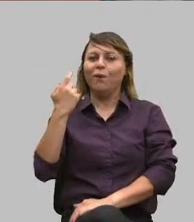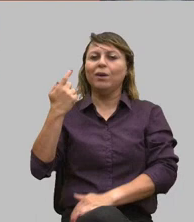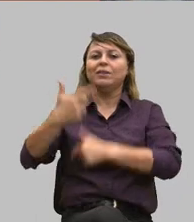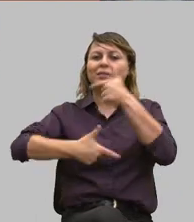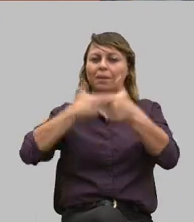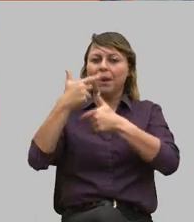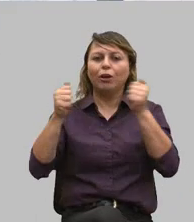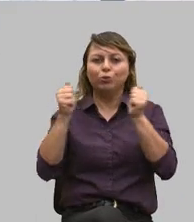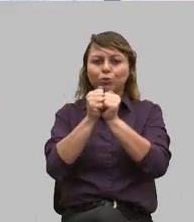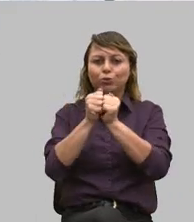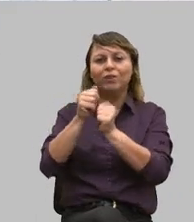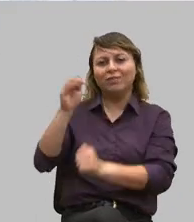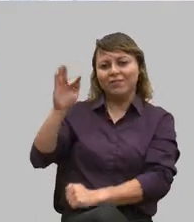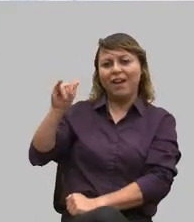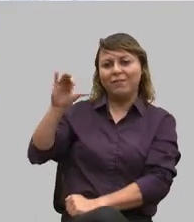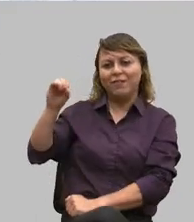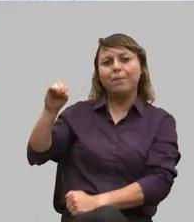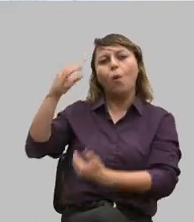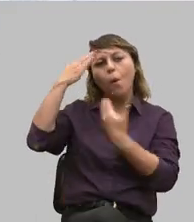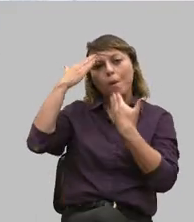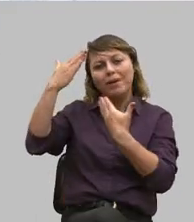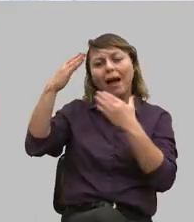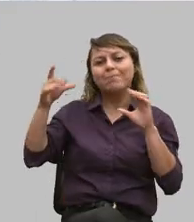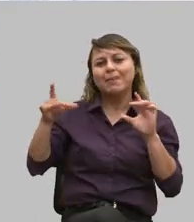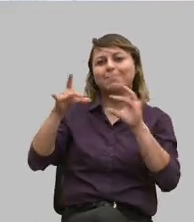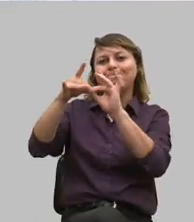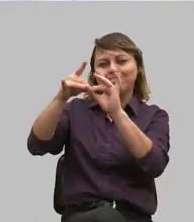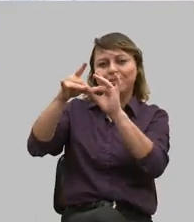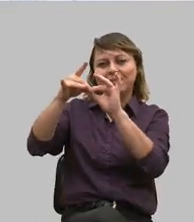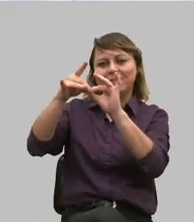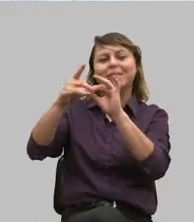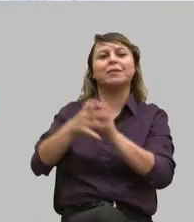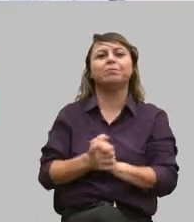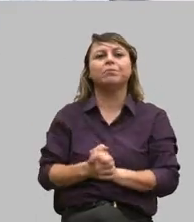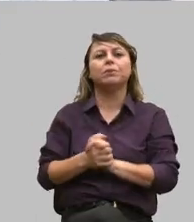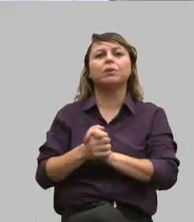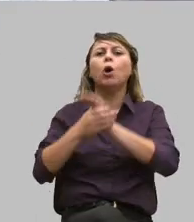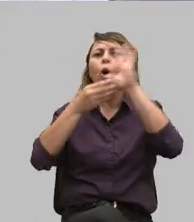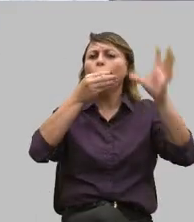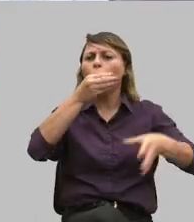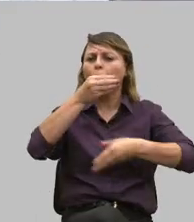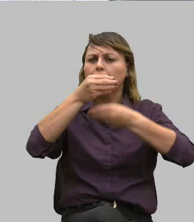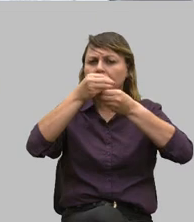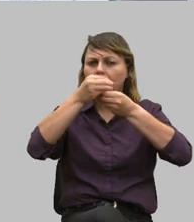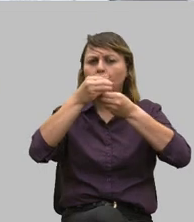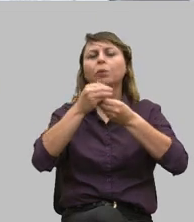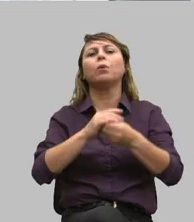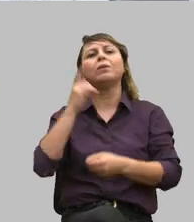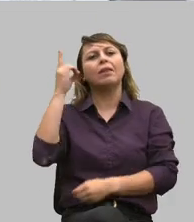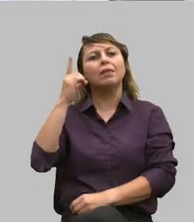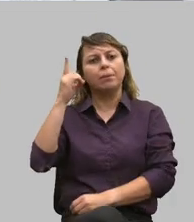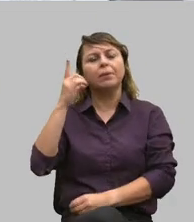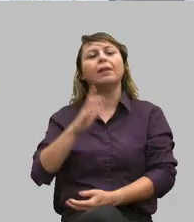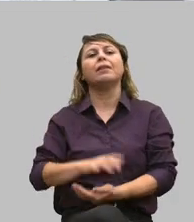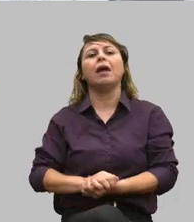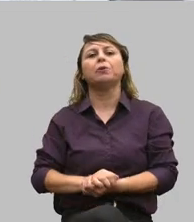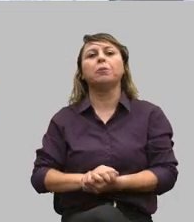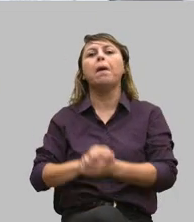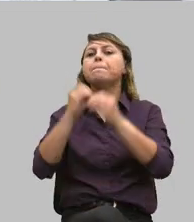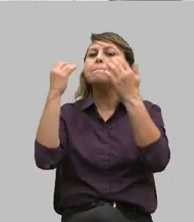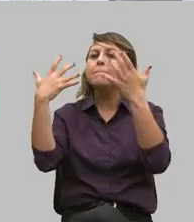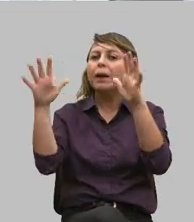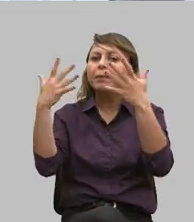né Fábio Obrigado por essa parceria primeiro cumprimentar todos aqui em nome do deputado Arlen nosso presidente parabenizar